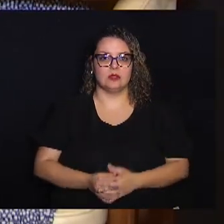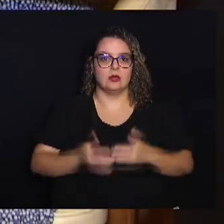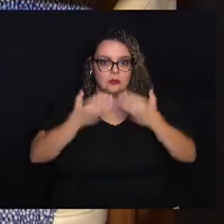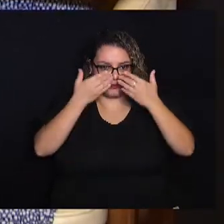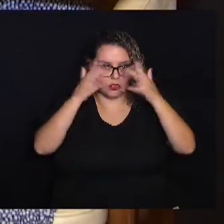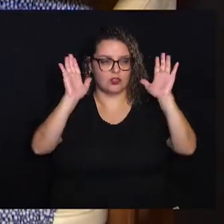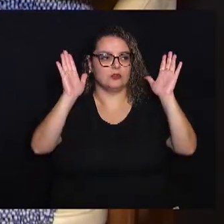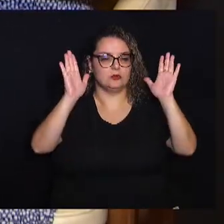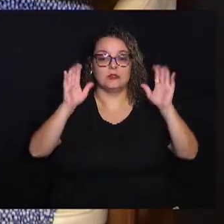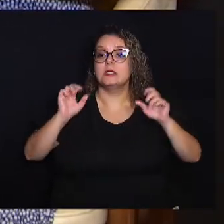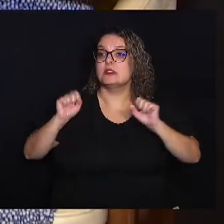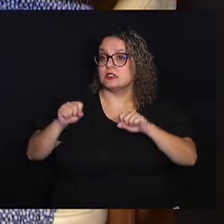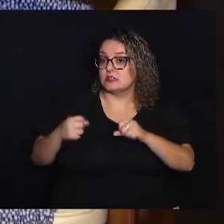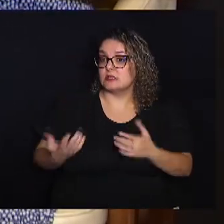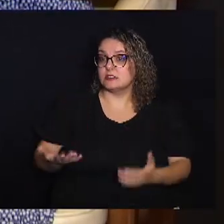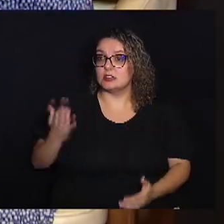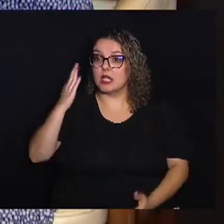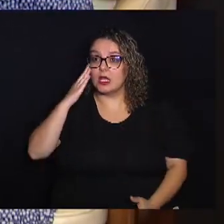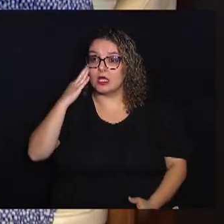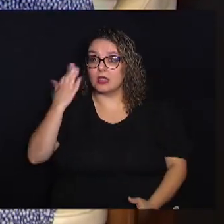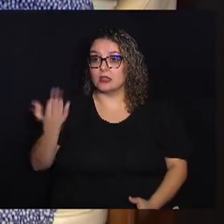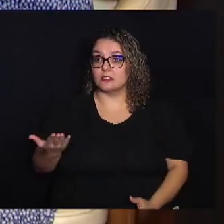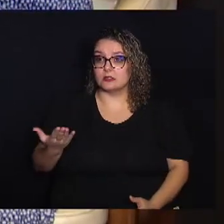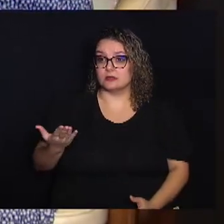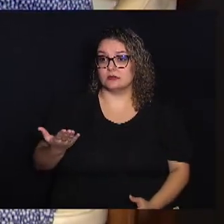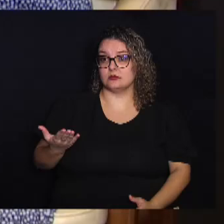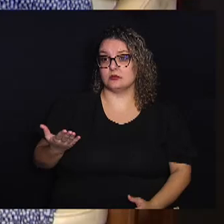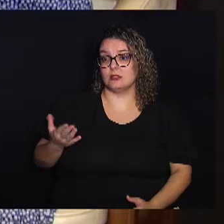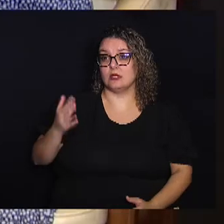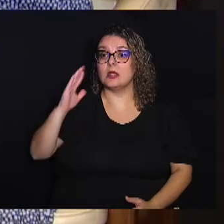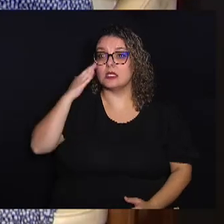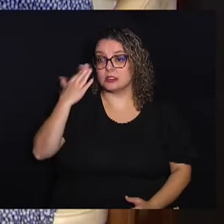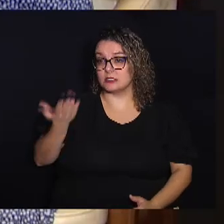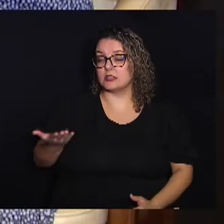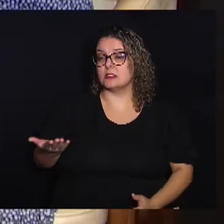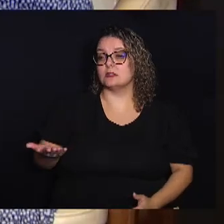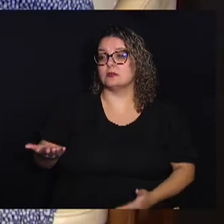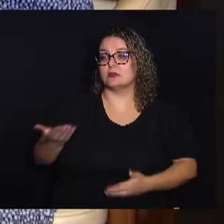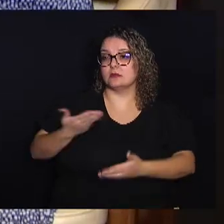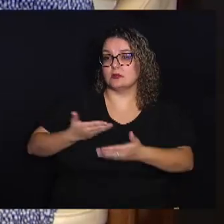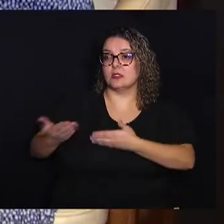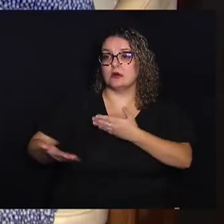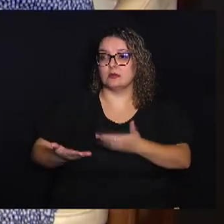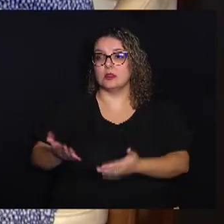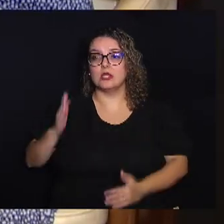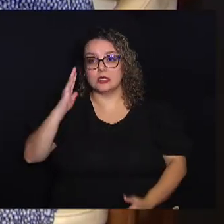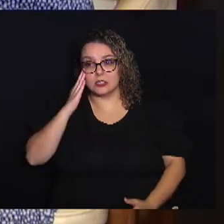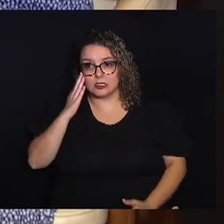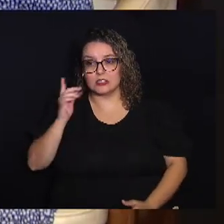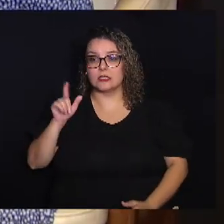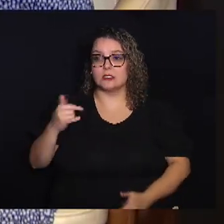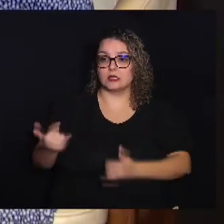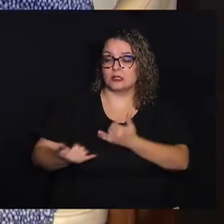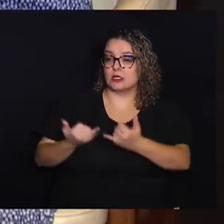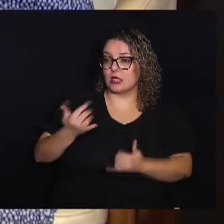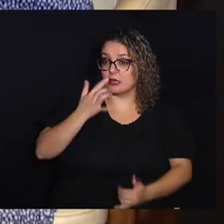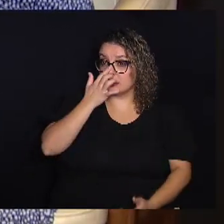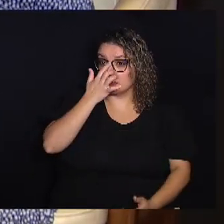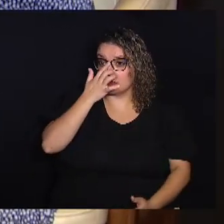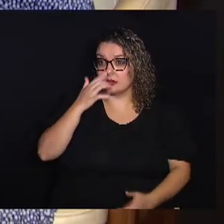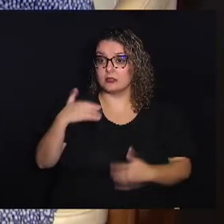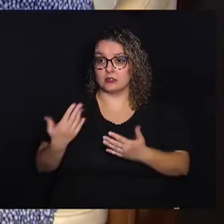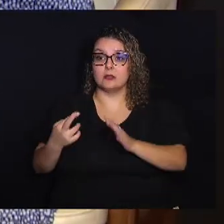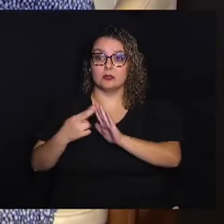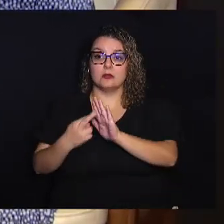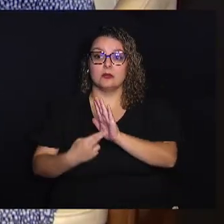mais a cabeça, né? Sim, entender que elas entendem o jogo que eu estabeleço com ela, elas entendem que é uma brincadeira e quais são as